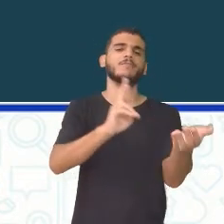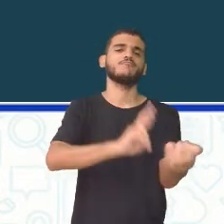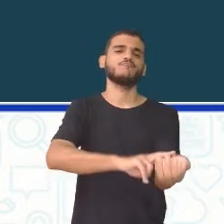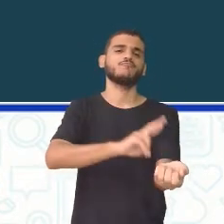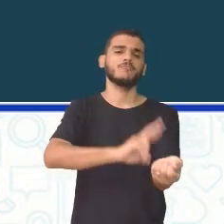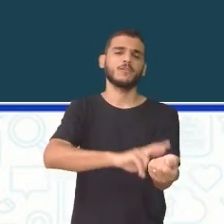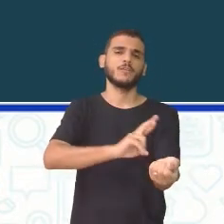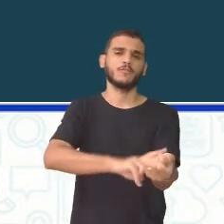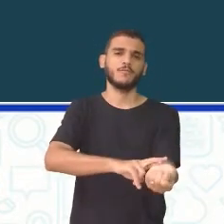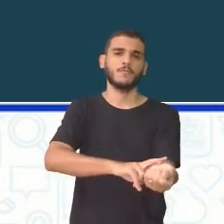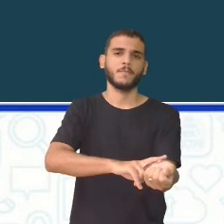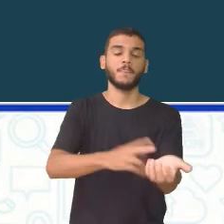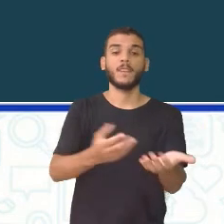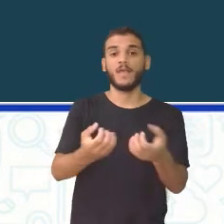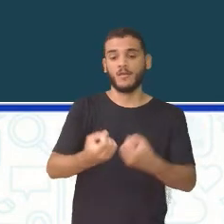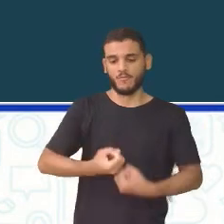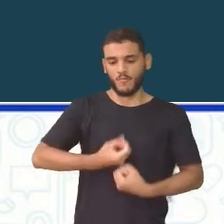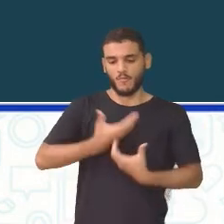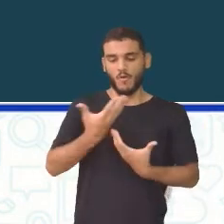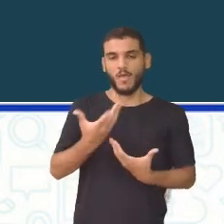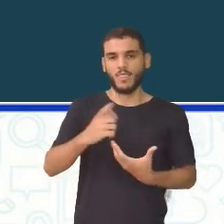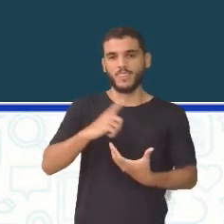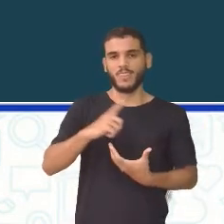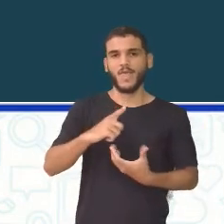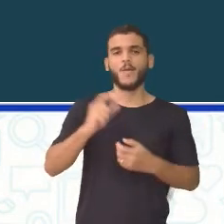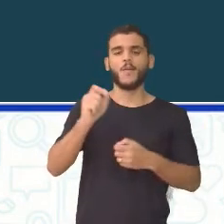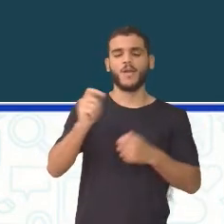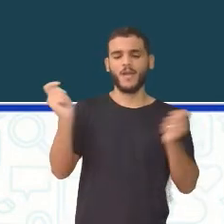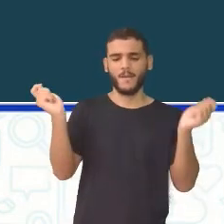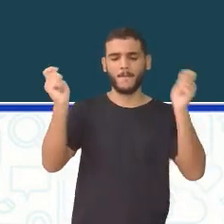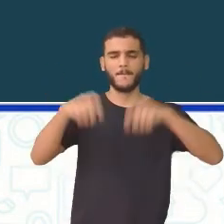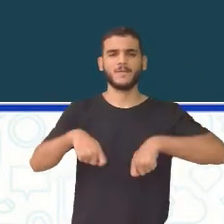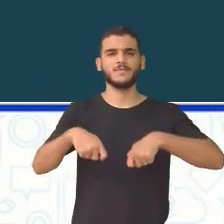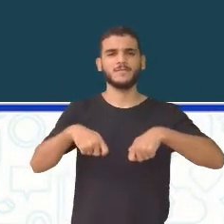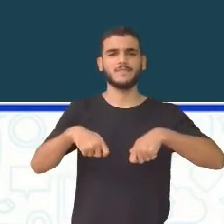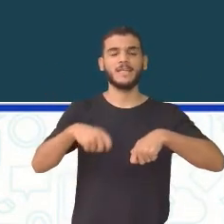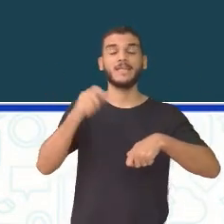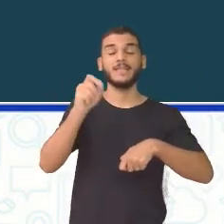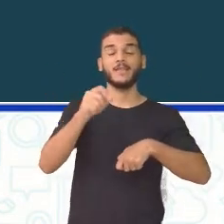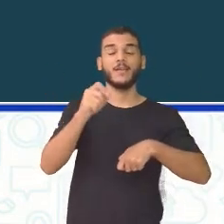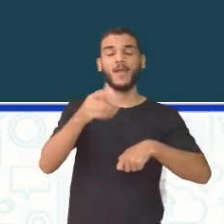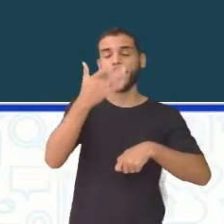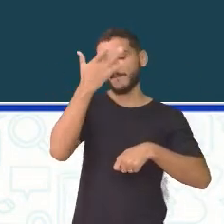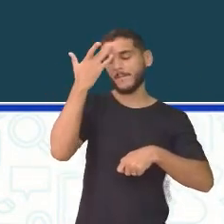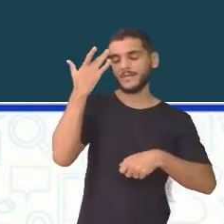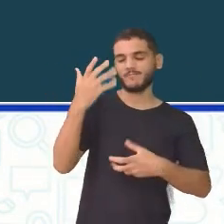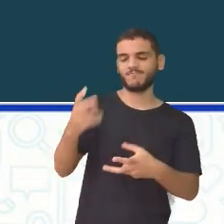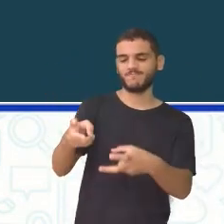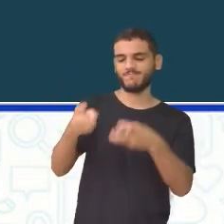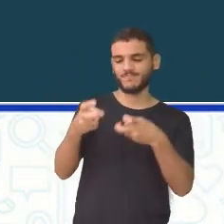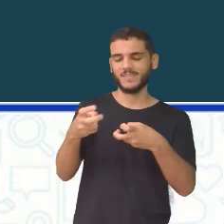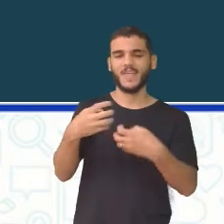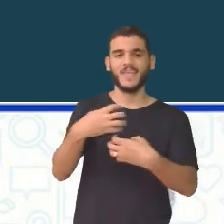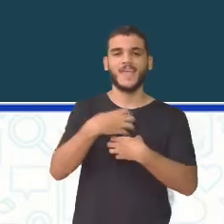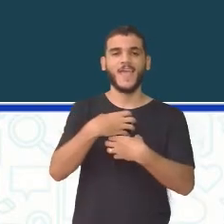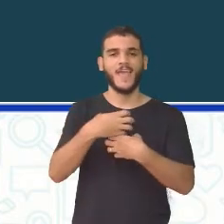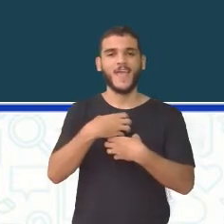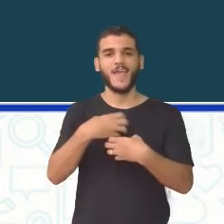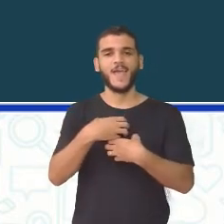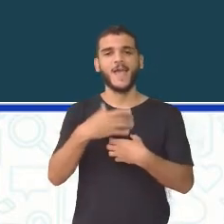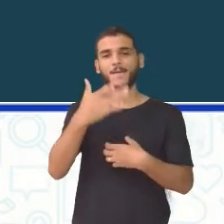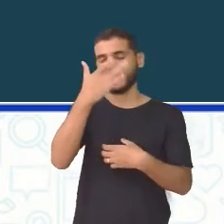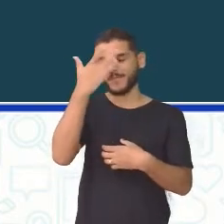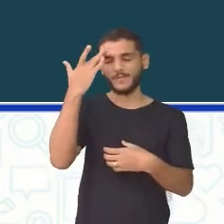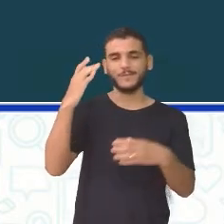desenvolve habilidades de percepção sensorial, do senso estético e suas competências